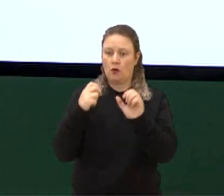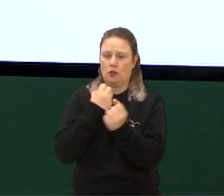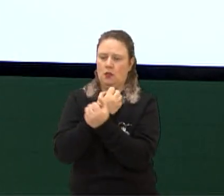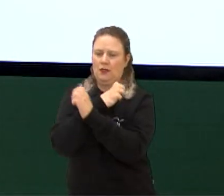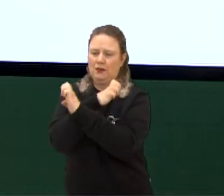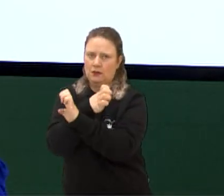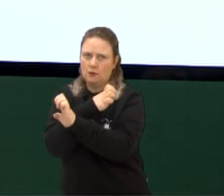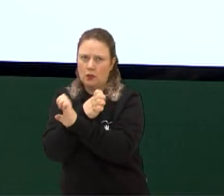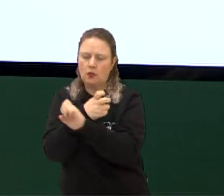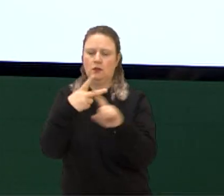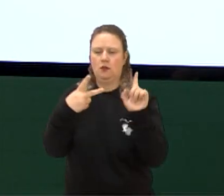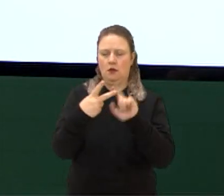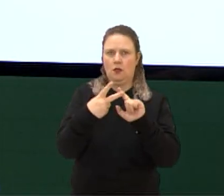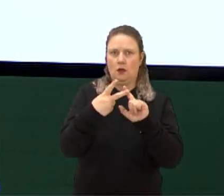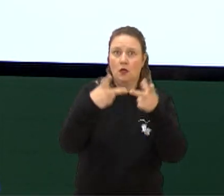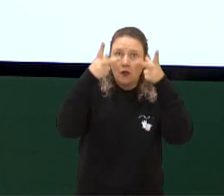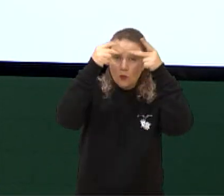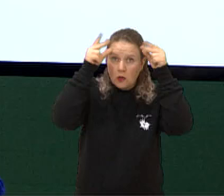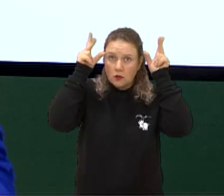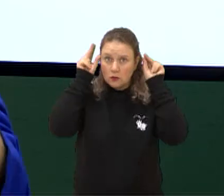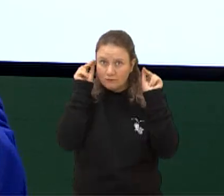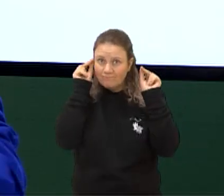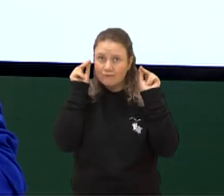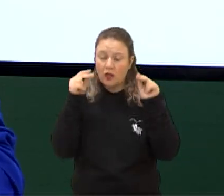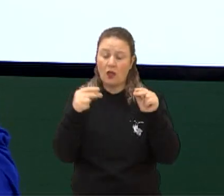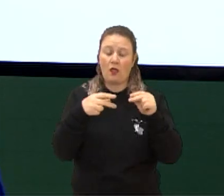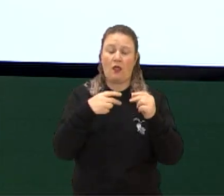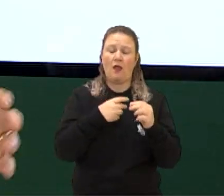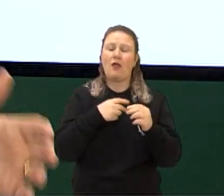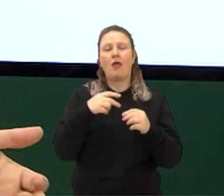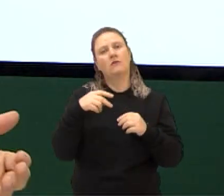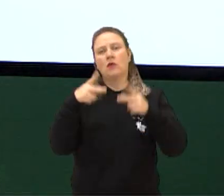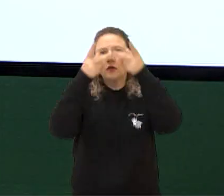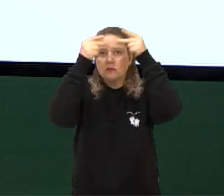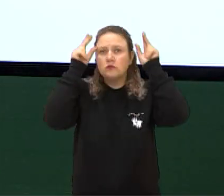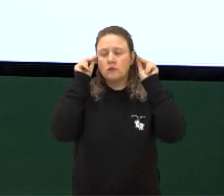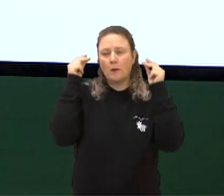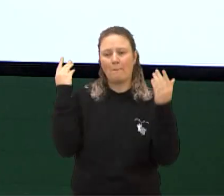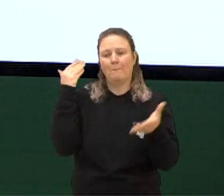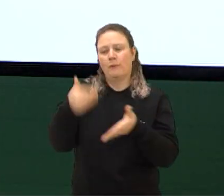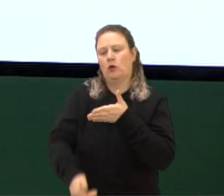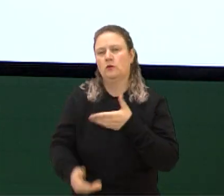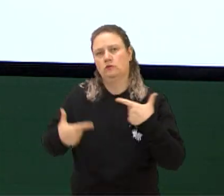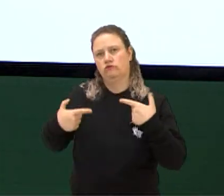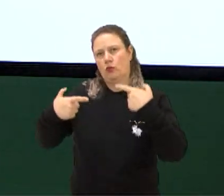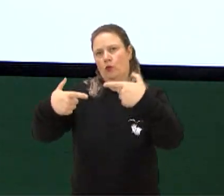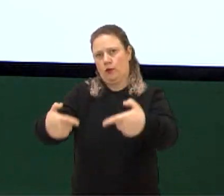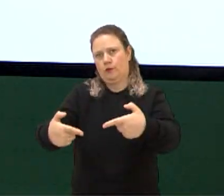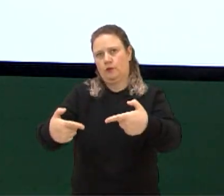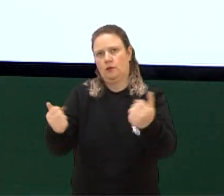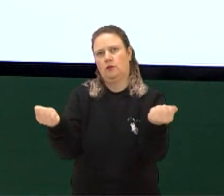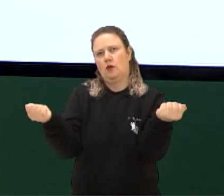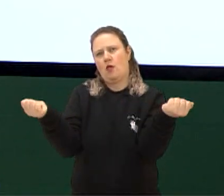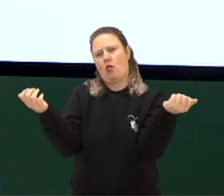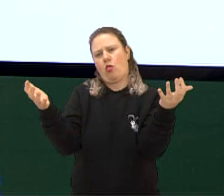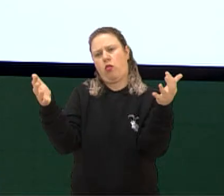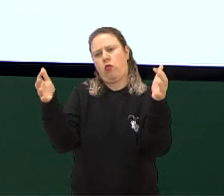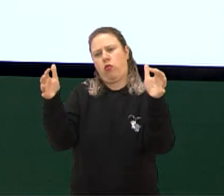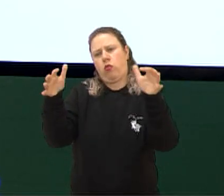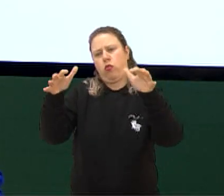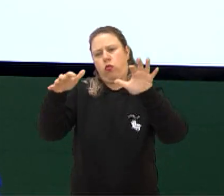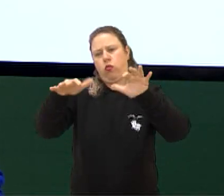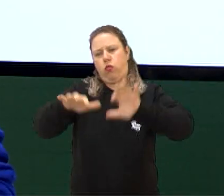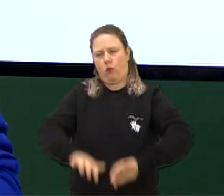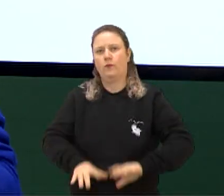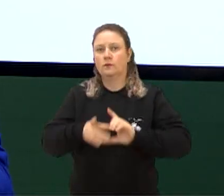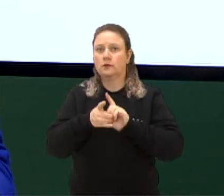Atenas foi derrotada nessa batalha, e aí então o professor Alexandre começa aí o declínio da democracia